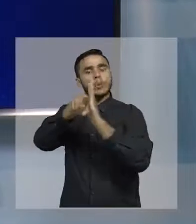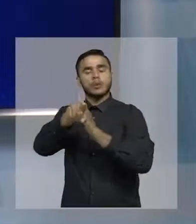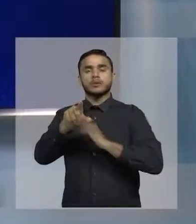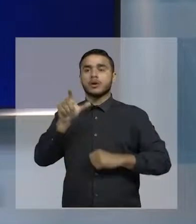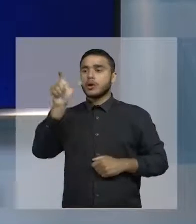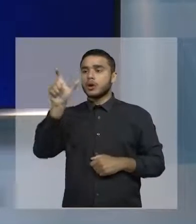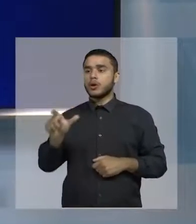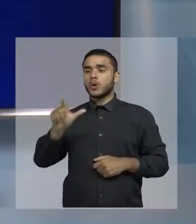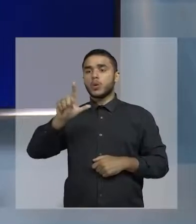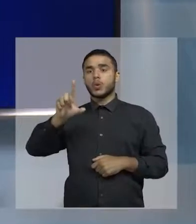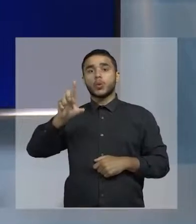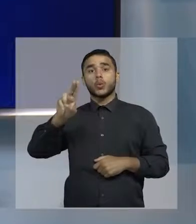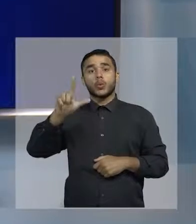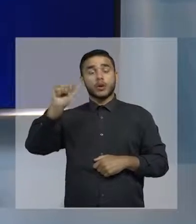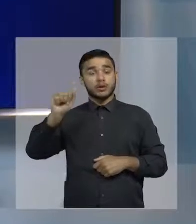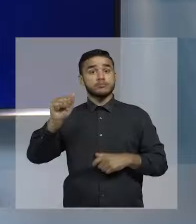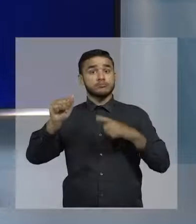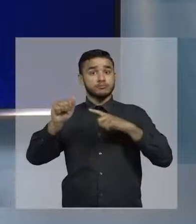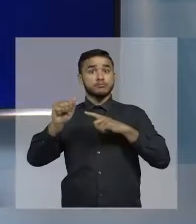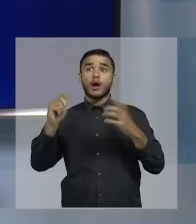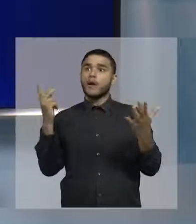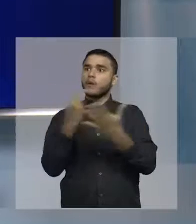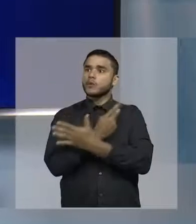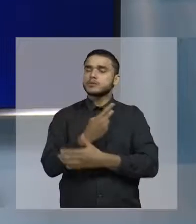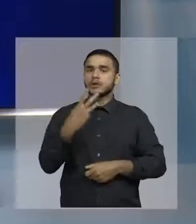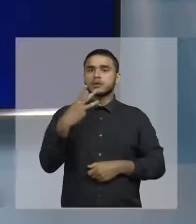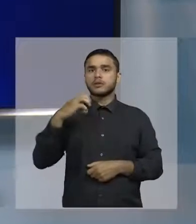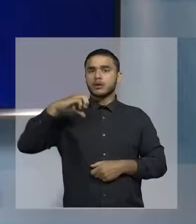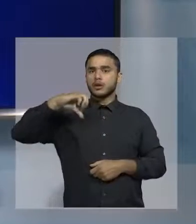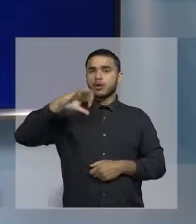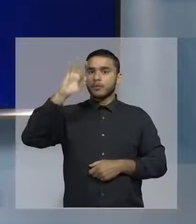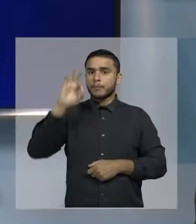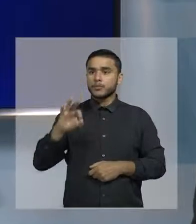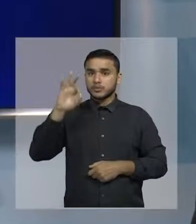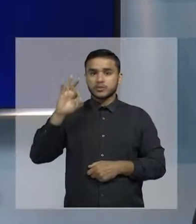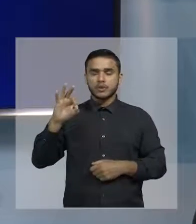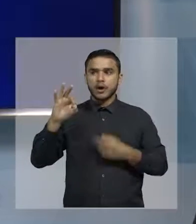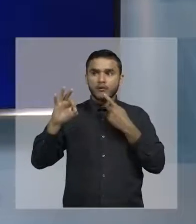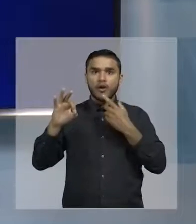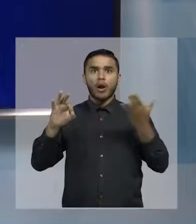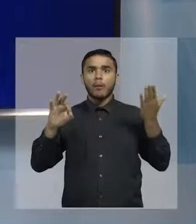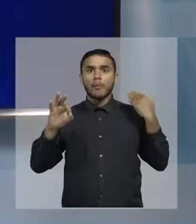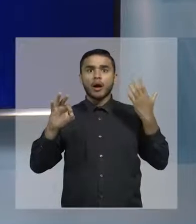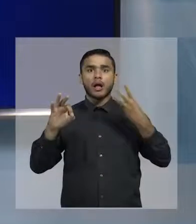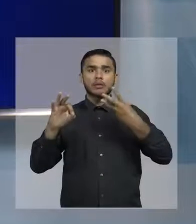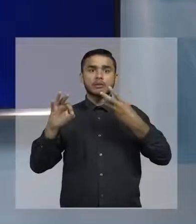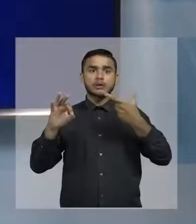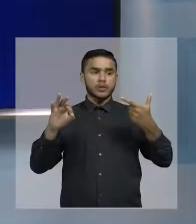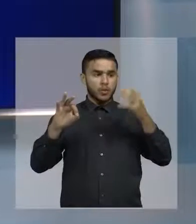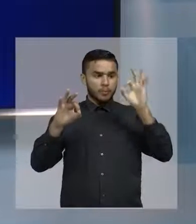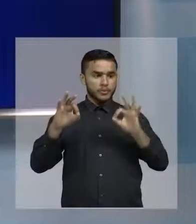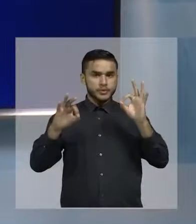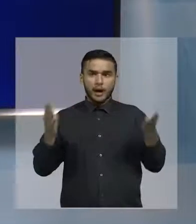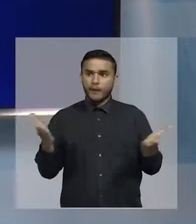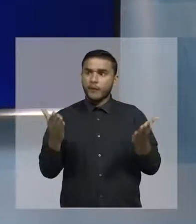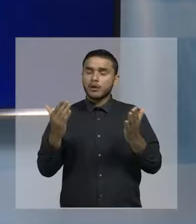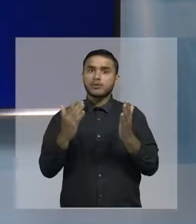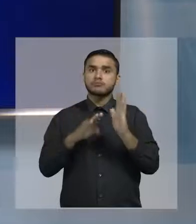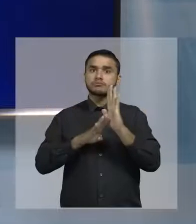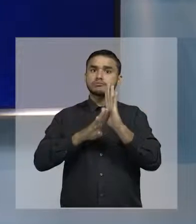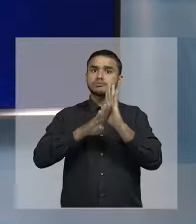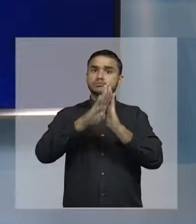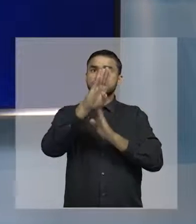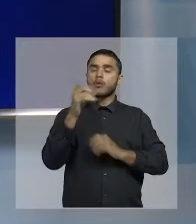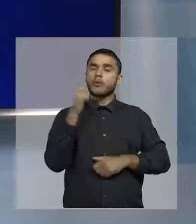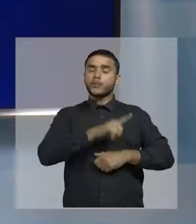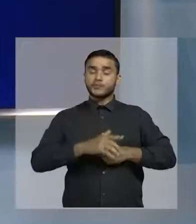Curitiba, cresceu nada mais, nada menos do que 7 pontos percentuais. Saiu de 32% para 39% no Datafolha e